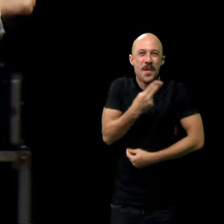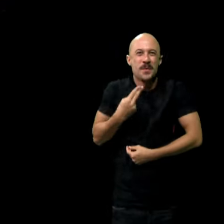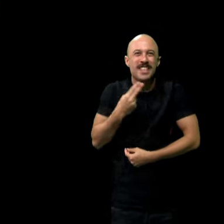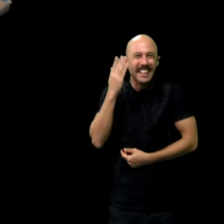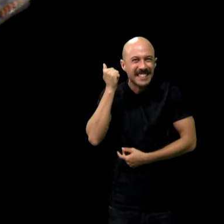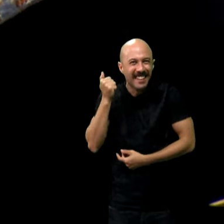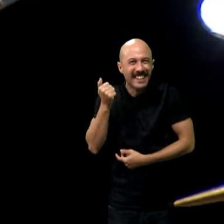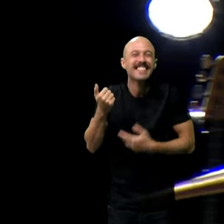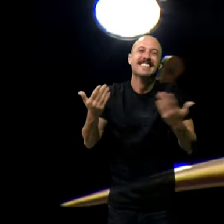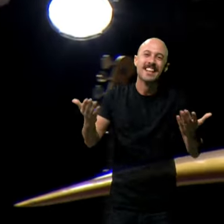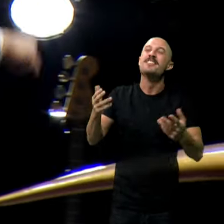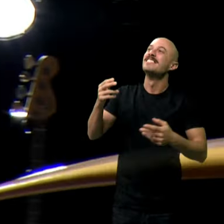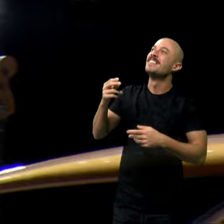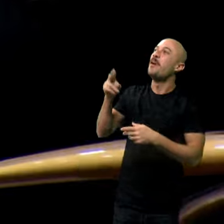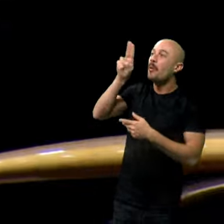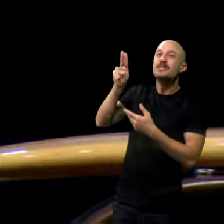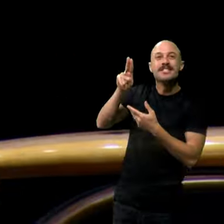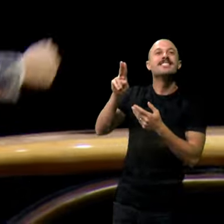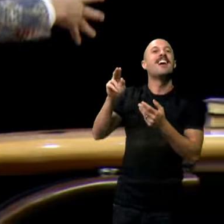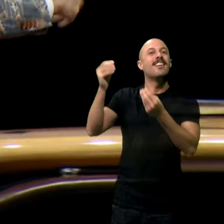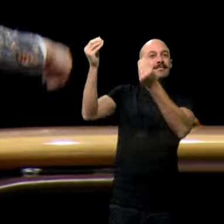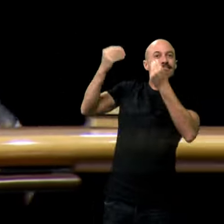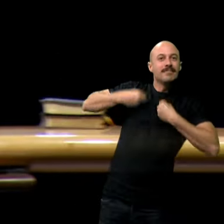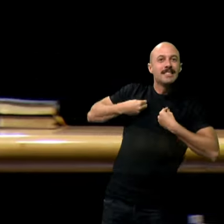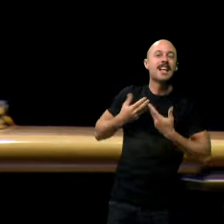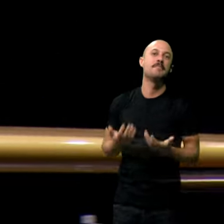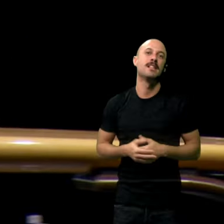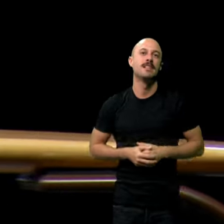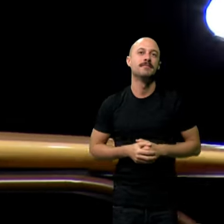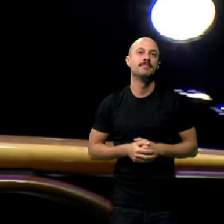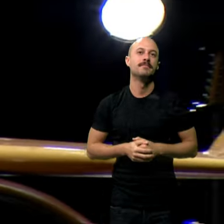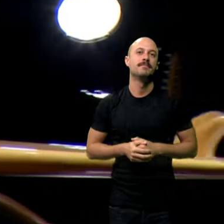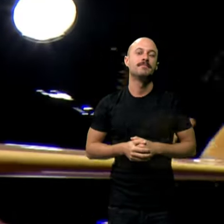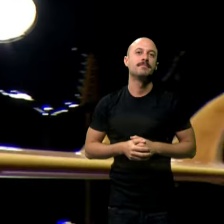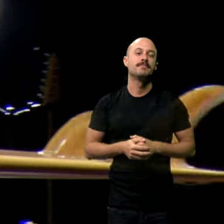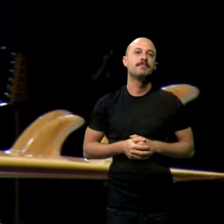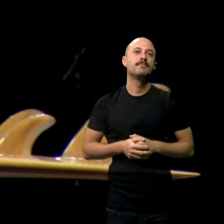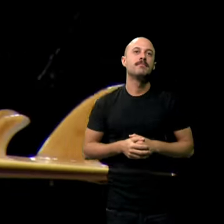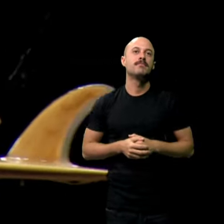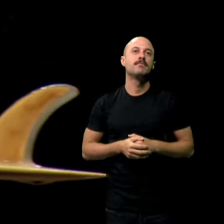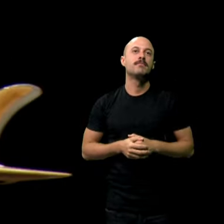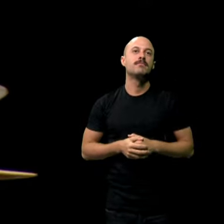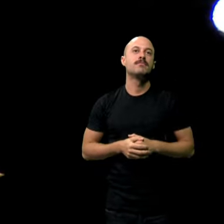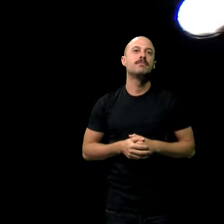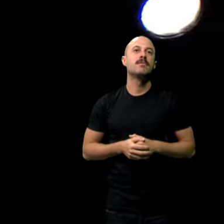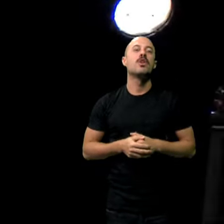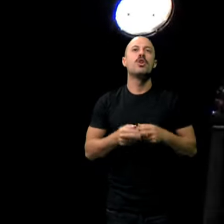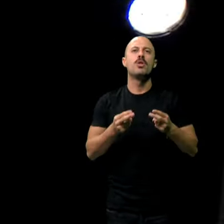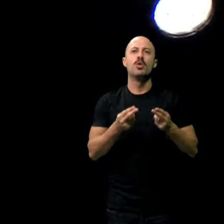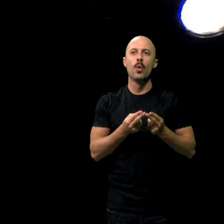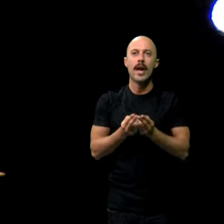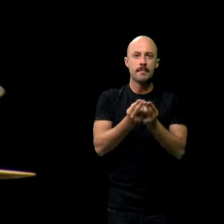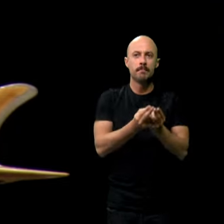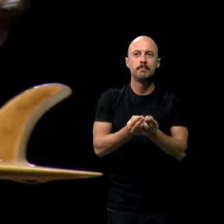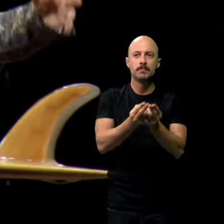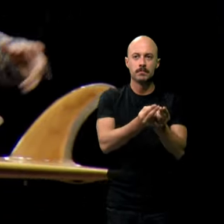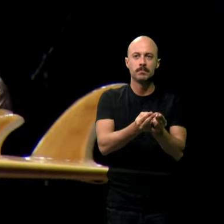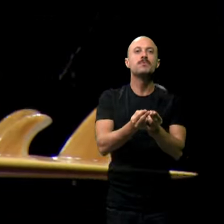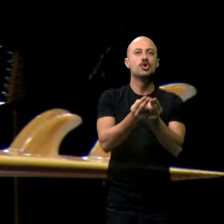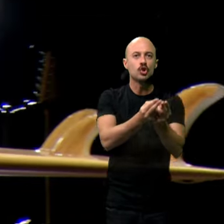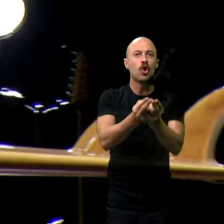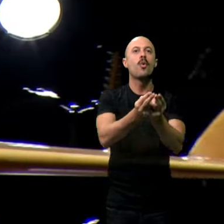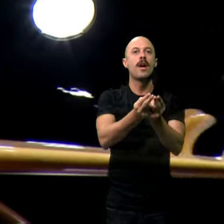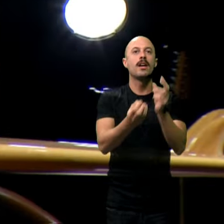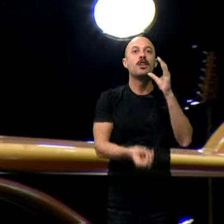A causa da glória de Deus que estava ali, ingressaram a arca e tudo prosperou. O gado prosperou, o